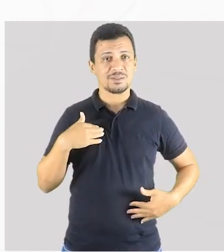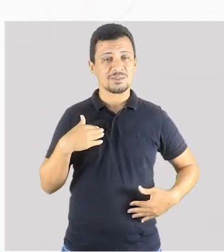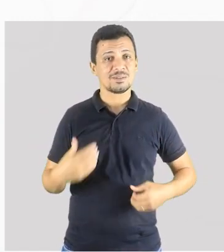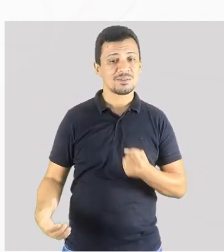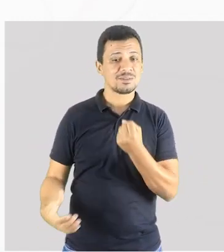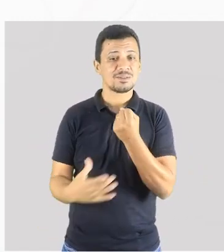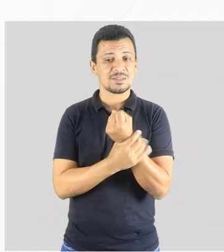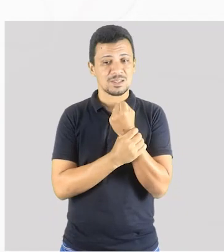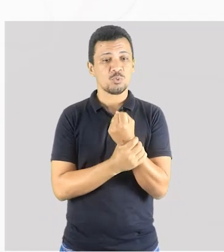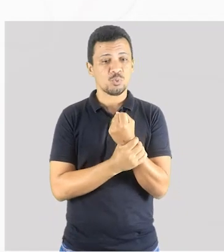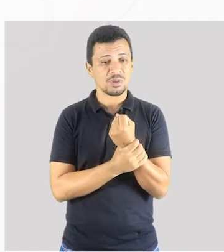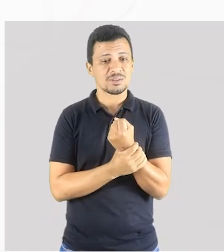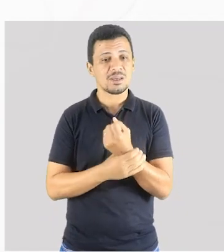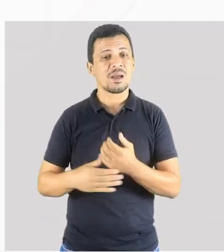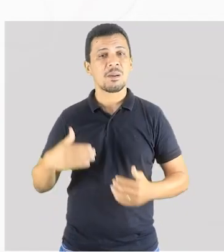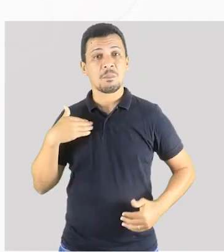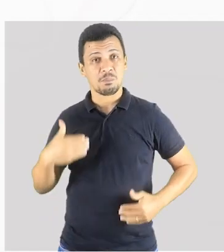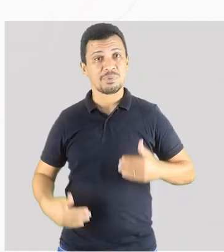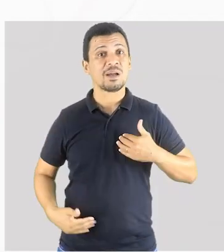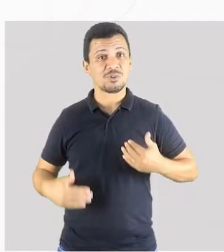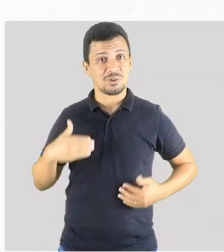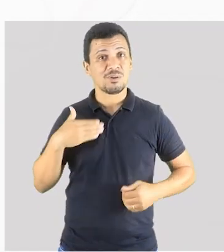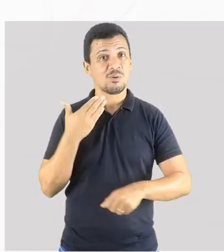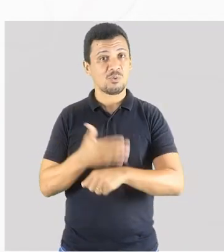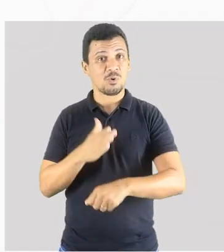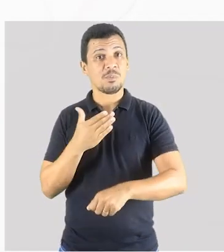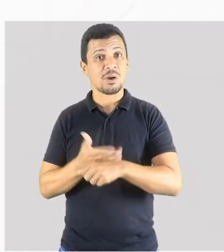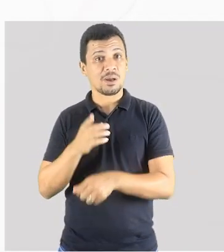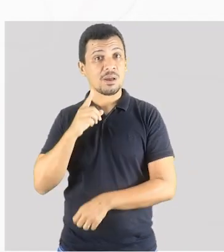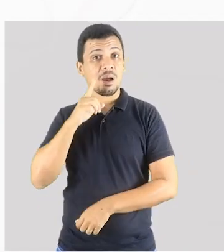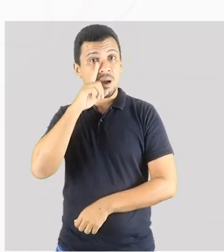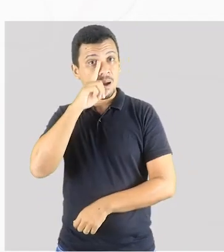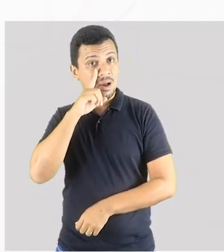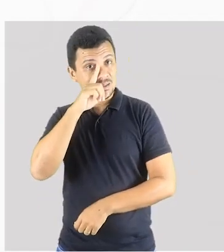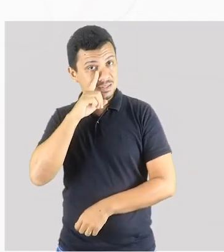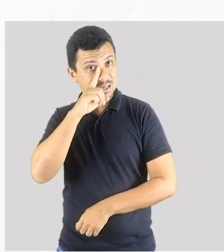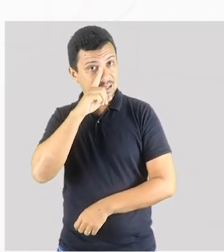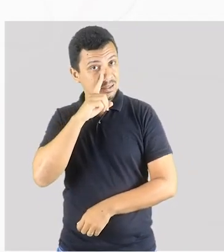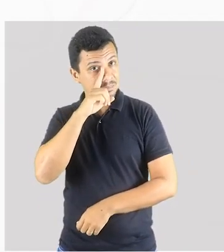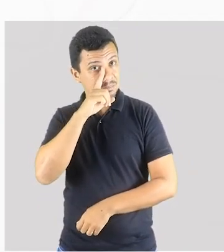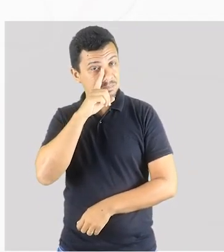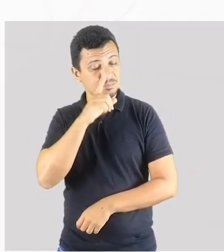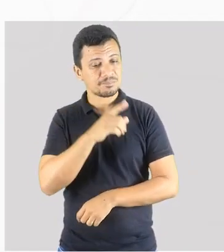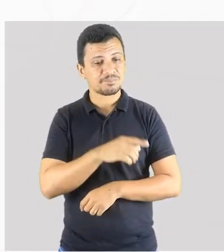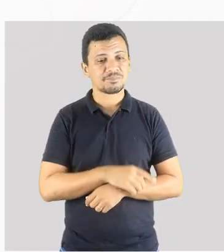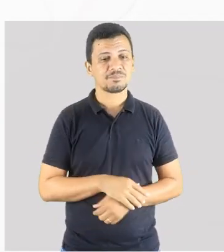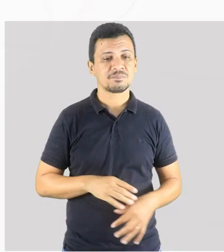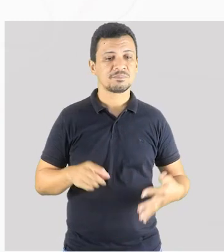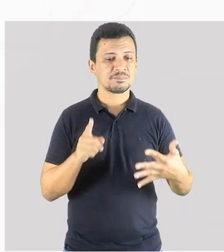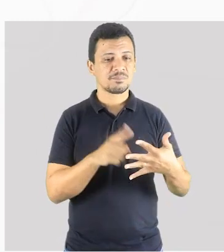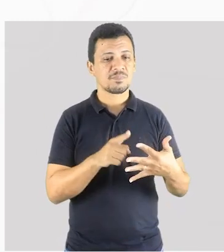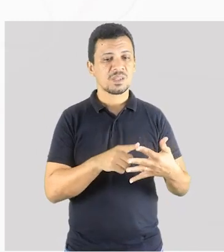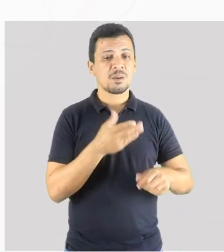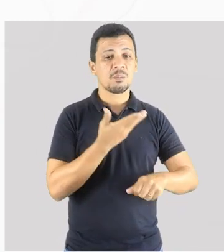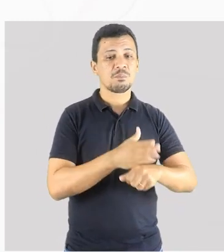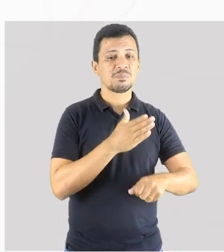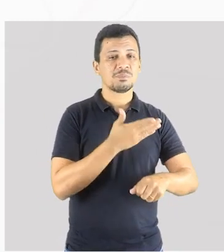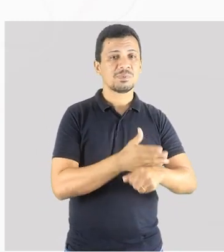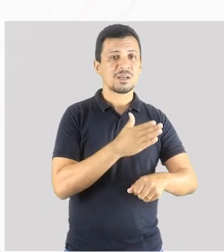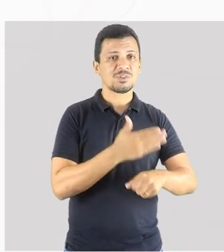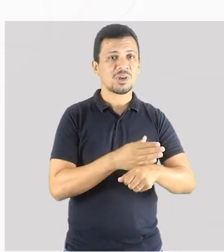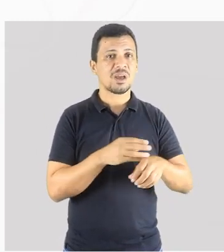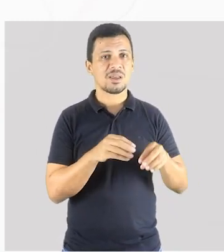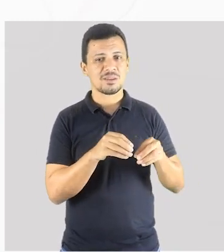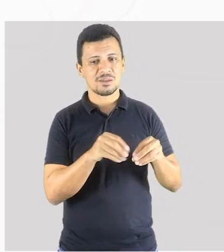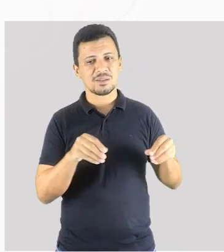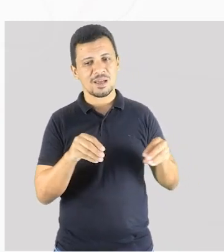de aventuras seguras e práticas corporais de aventura arriscada. Letra B, práticas